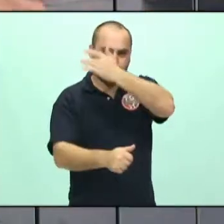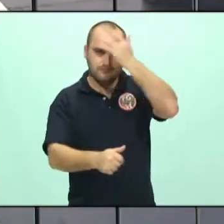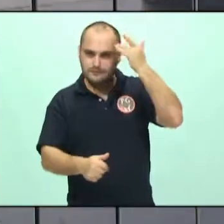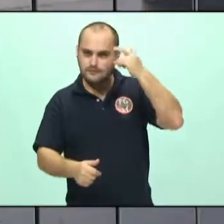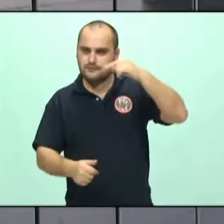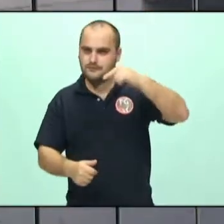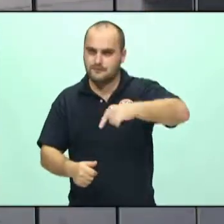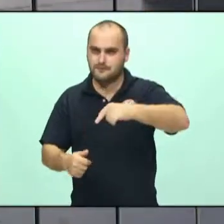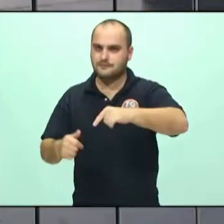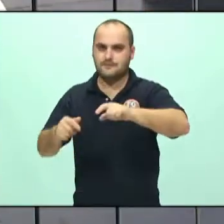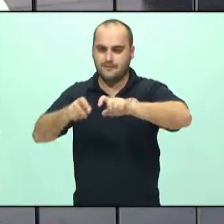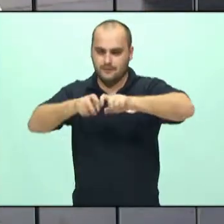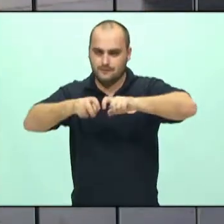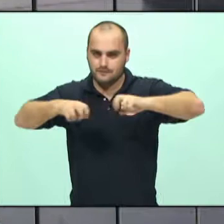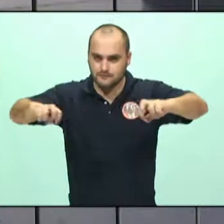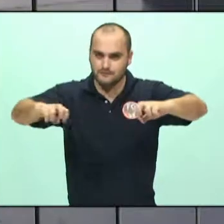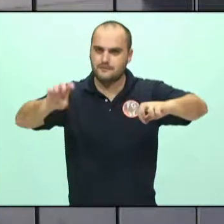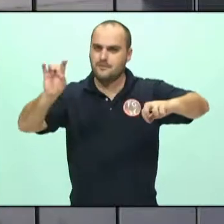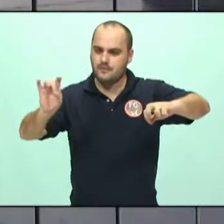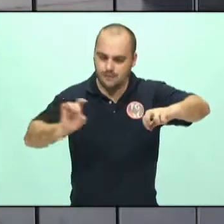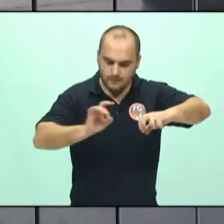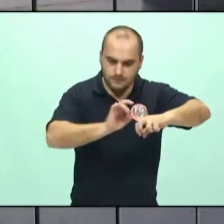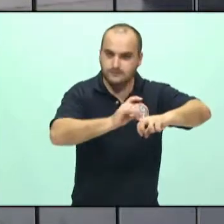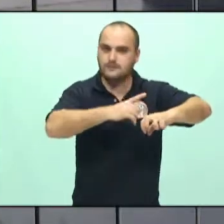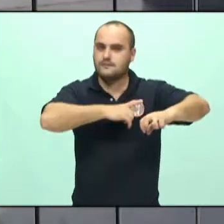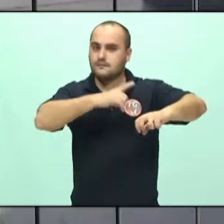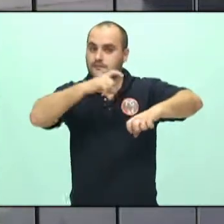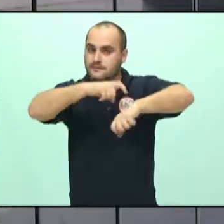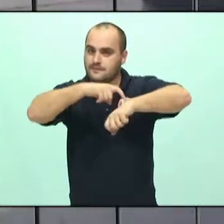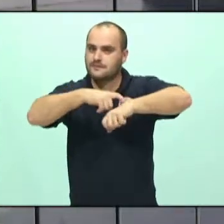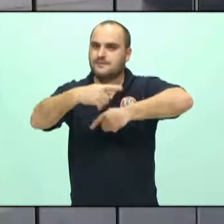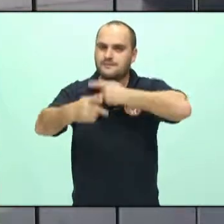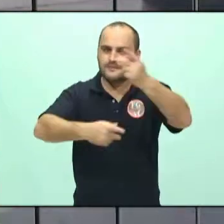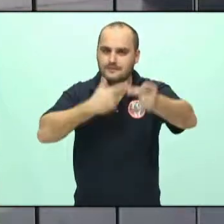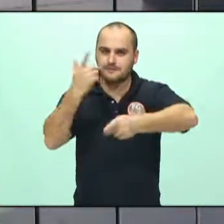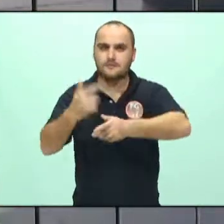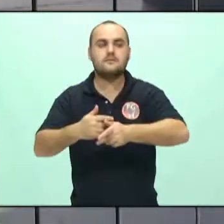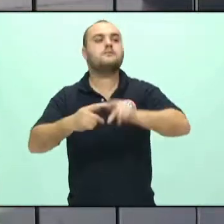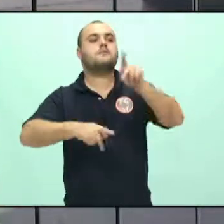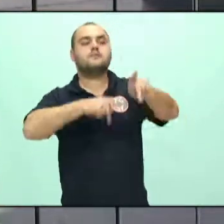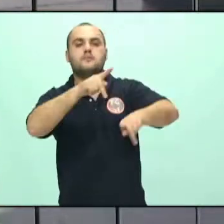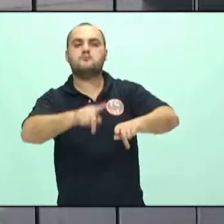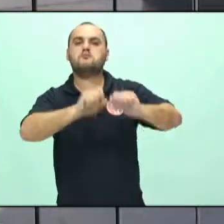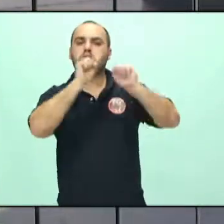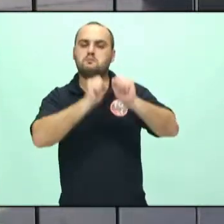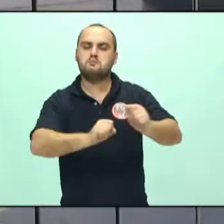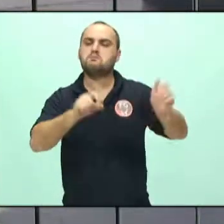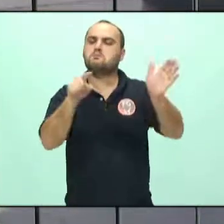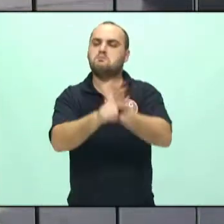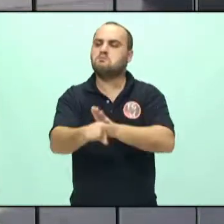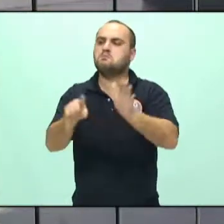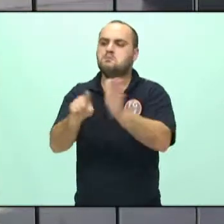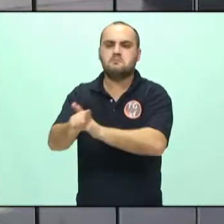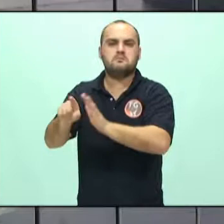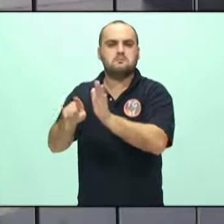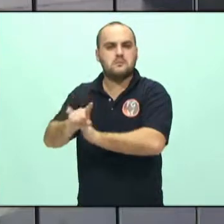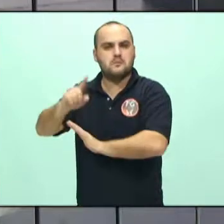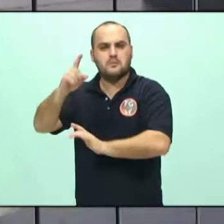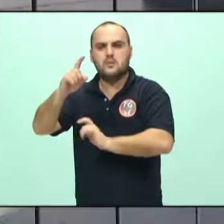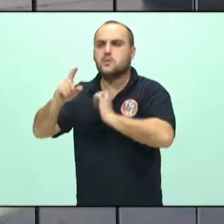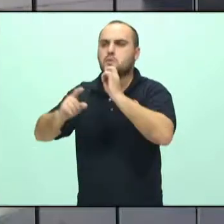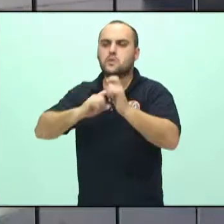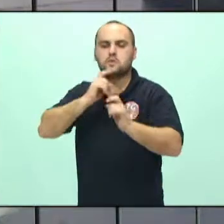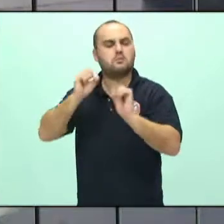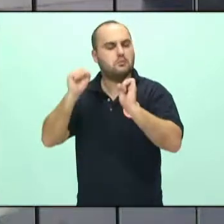ali cada um tem o seu momento de falar, o povo pode questionar também, perguntar, tirar suas dúvidas. Aquela